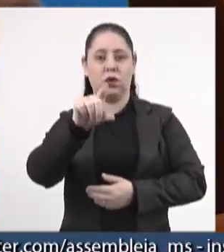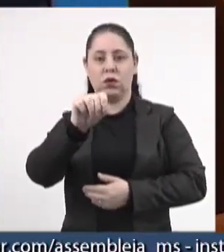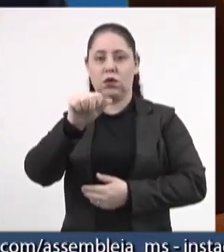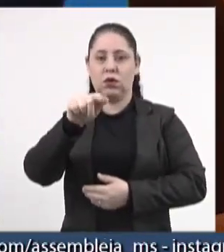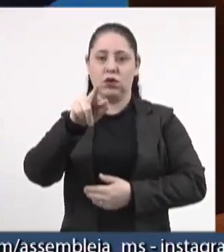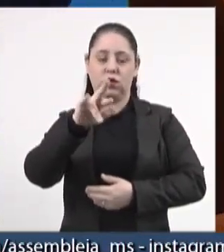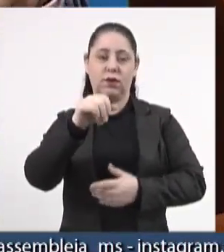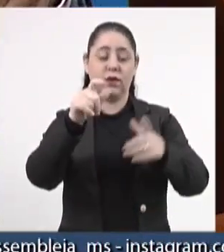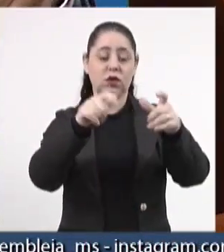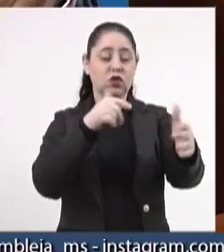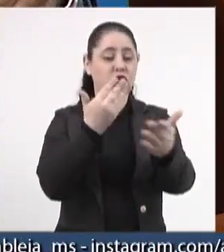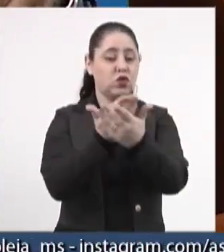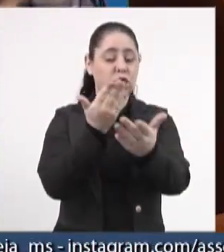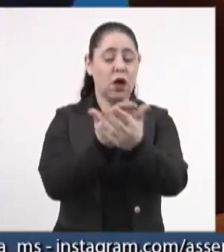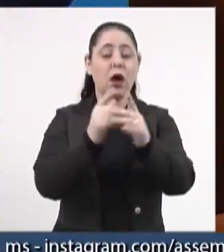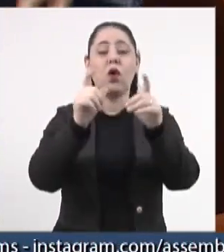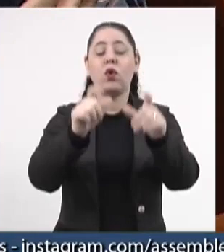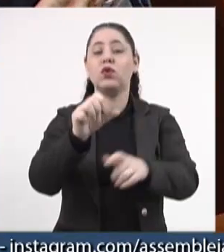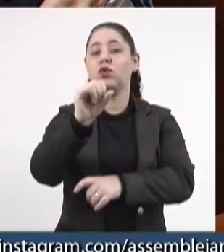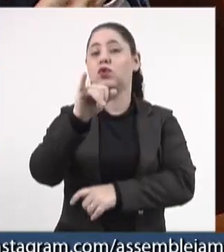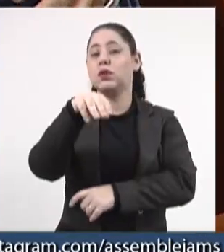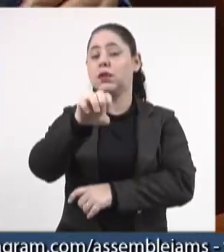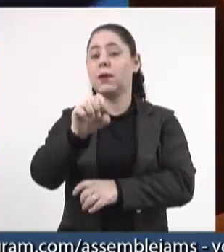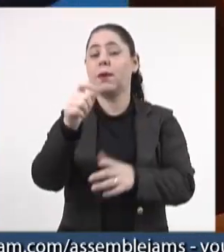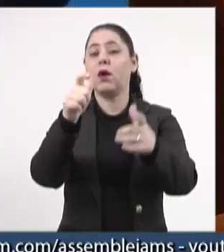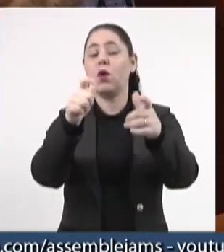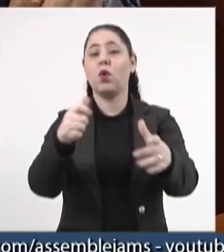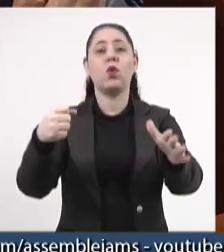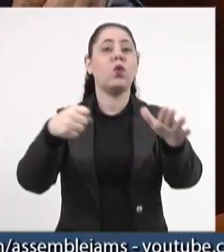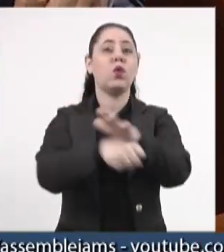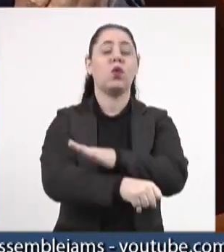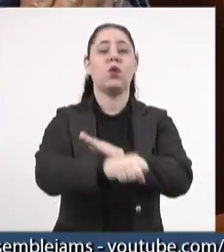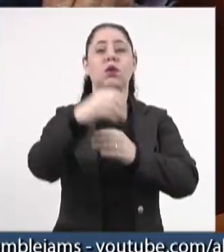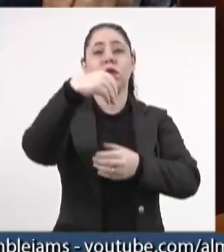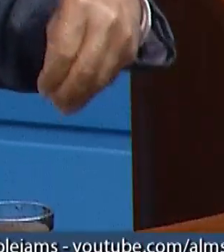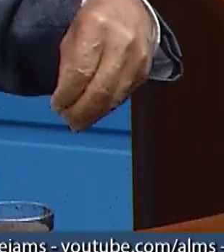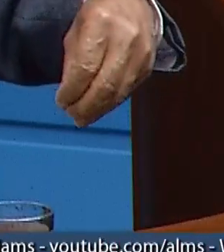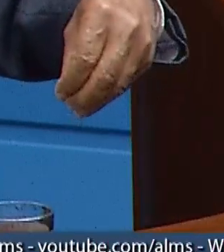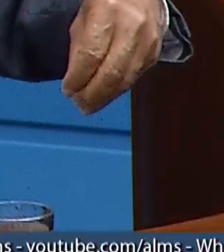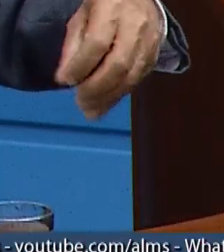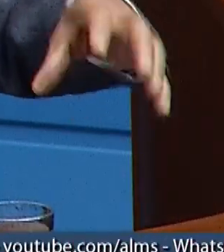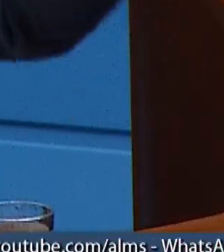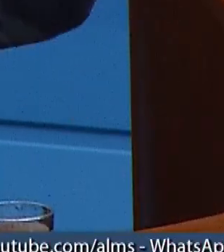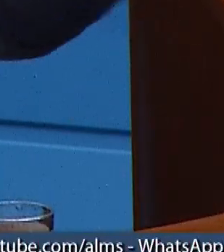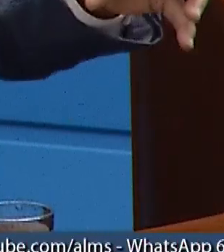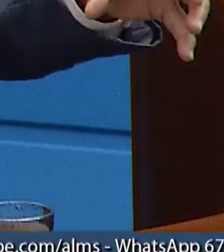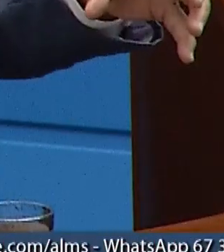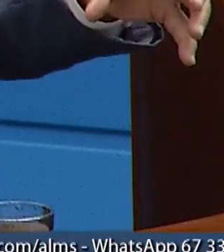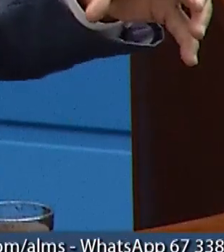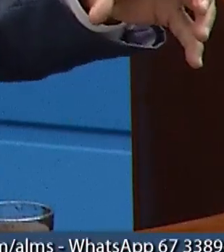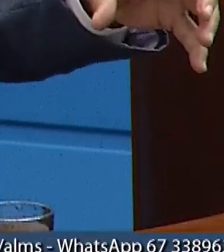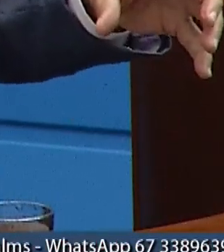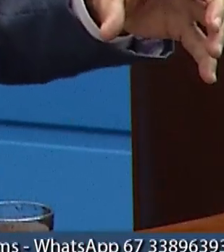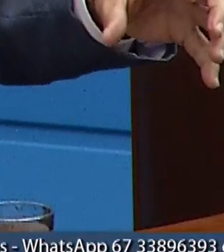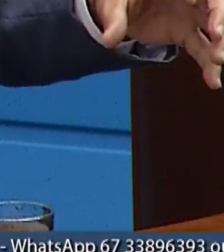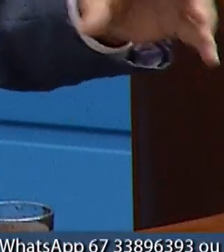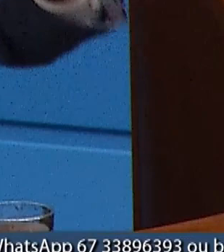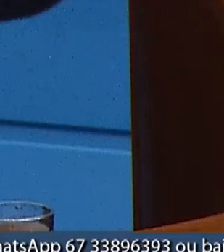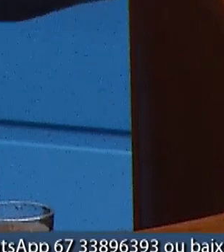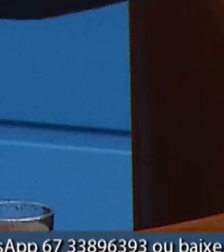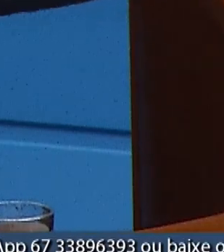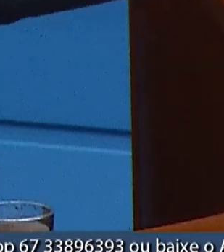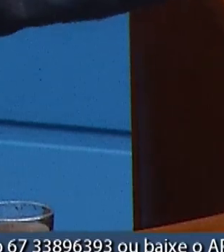estudar onde o CIMI colocou, dentro do Mato Grosso do Sul, um ponto, como se fosse uma